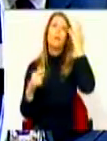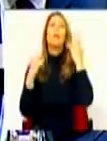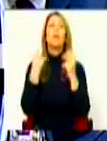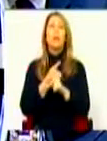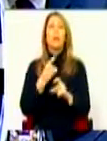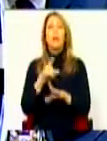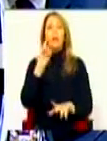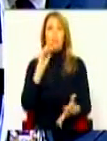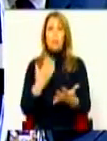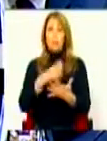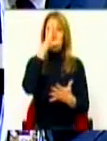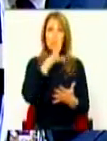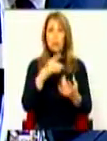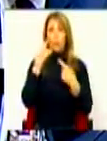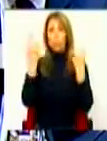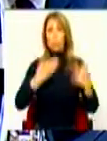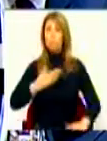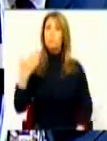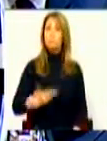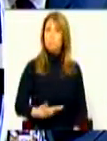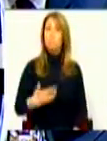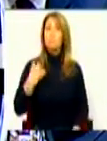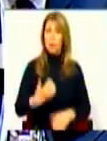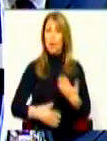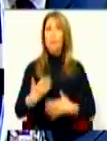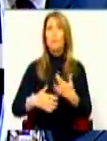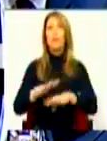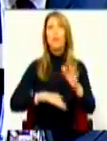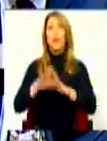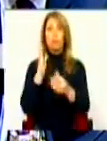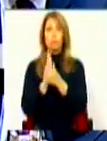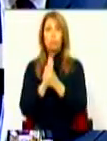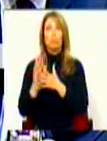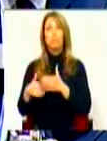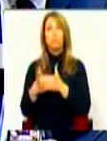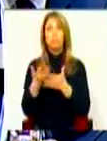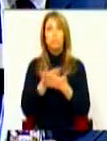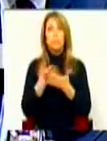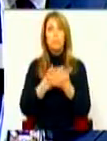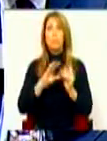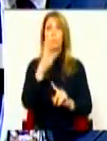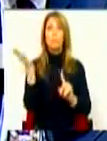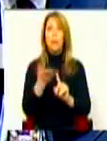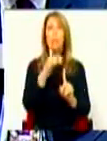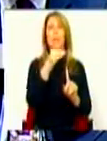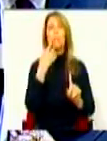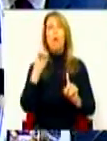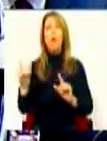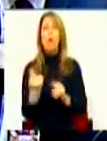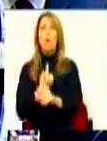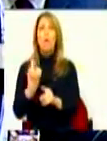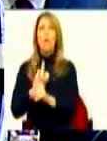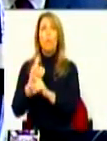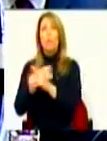garantir ao Ministério Público uma legitimidade ativa para promover o processo penal, permite o recurso a um conjunto de diligências